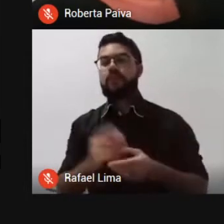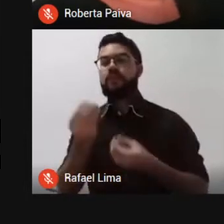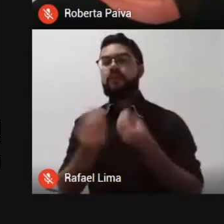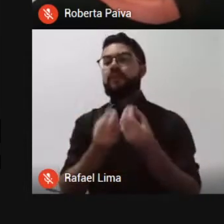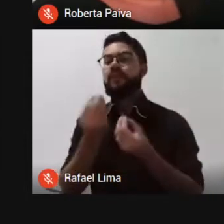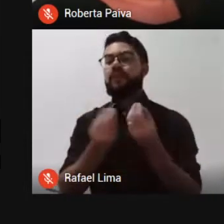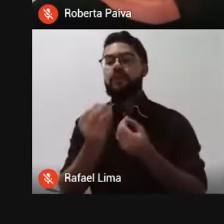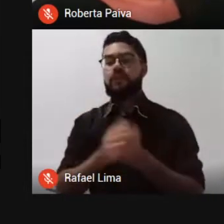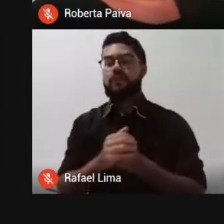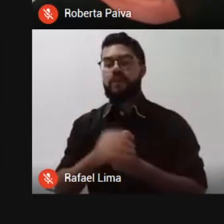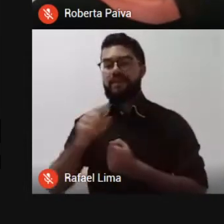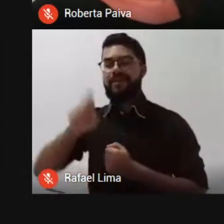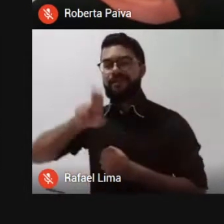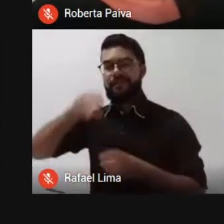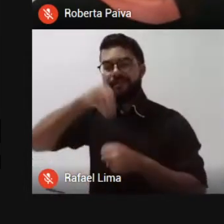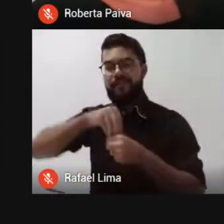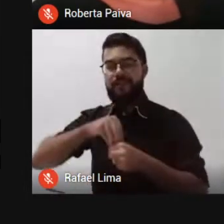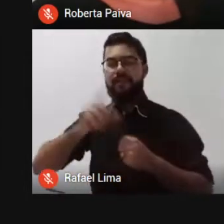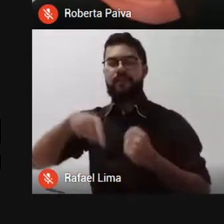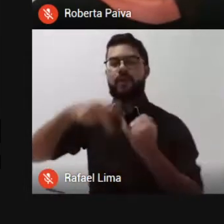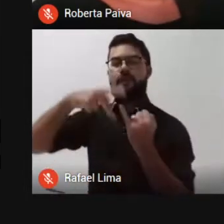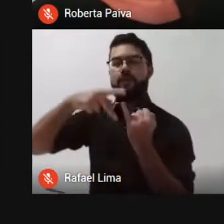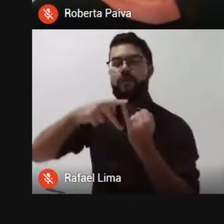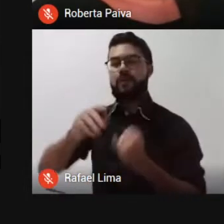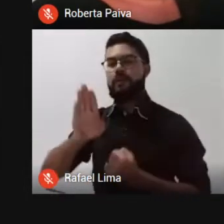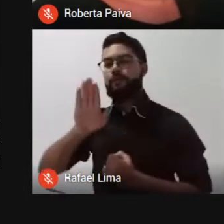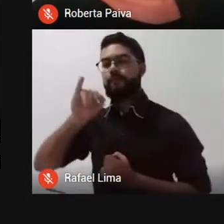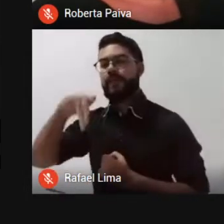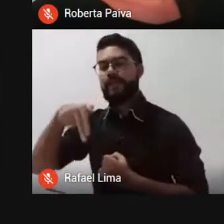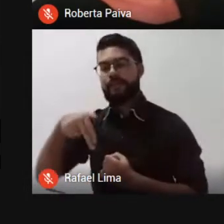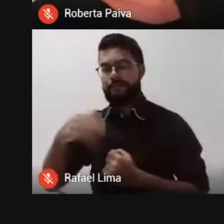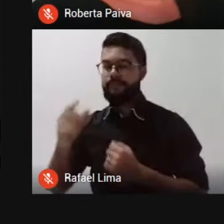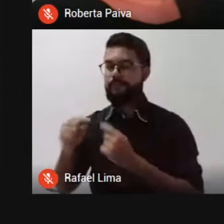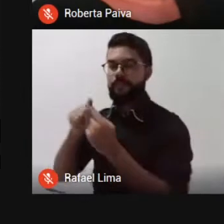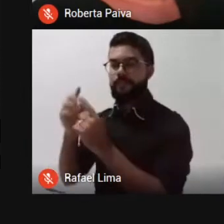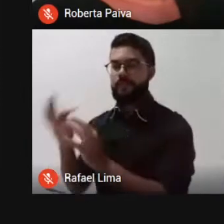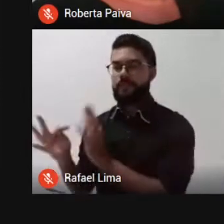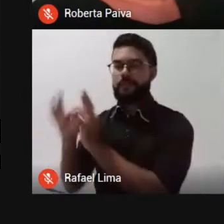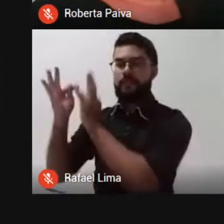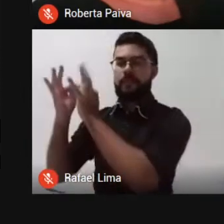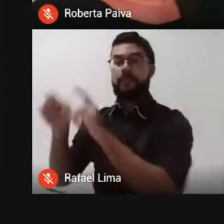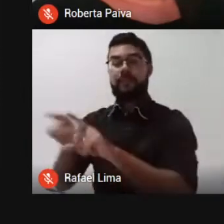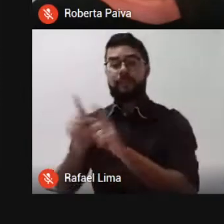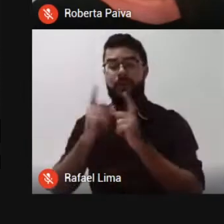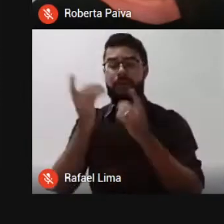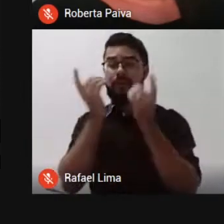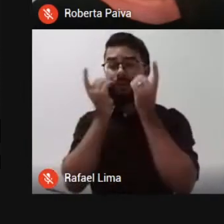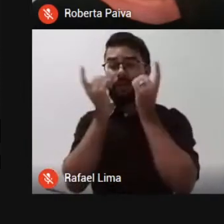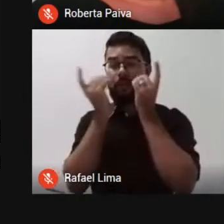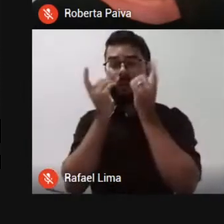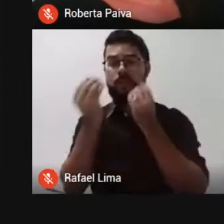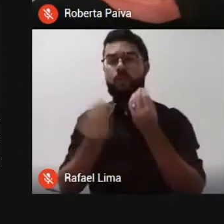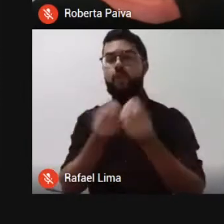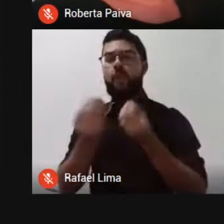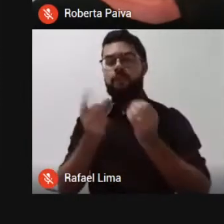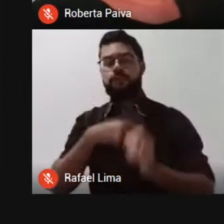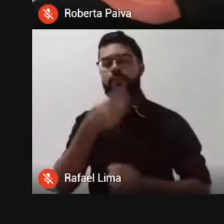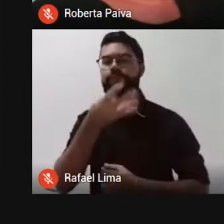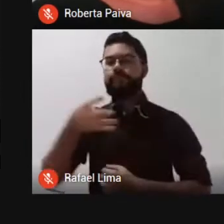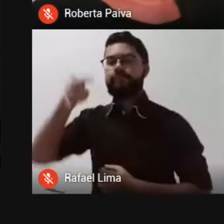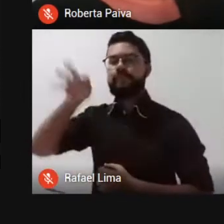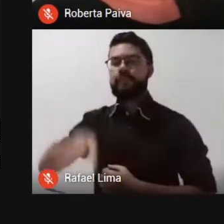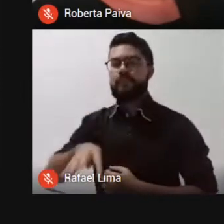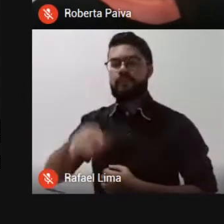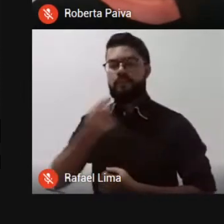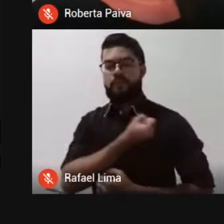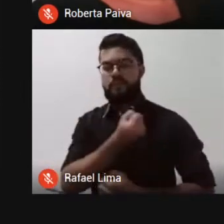PIM, né? Um software ancorado na tecnologia BIM. Ali você tinha os dados de saída, que era as tabelas numéricas com os